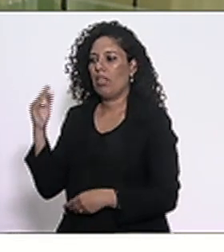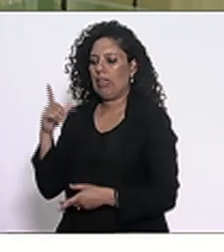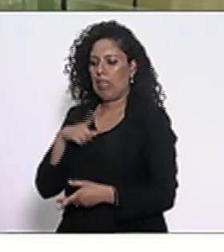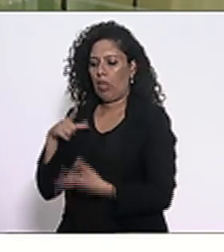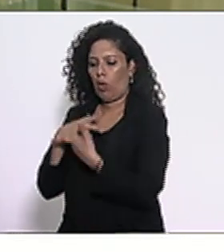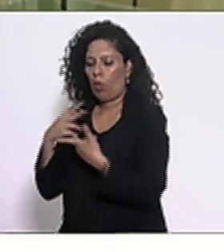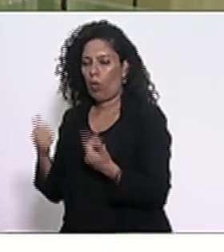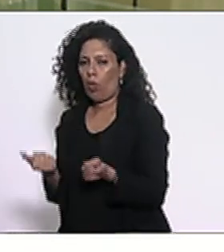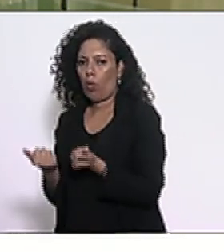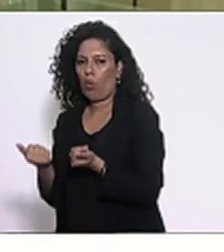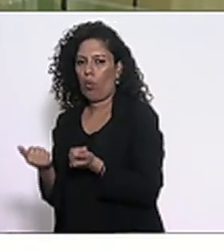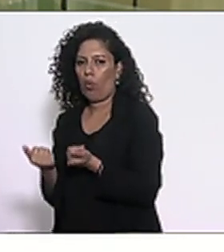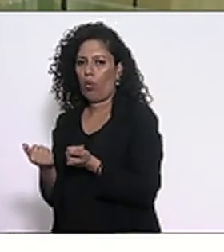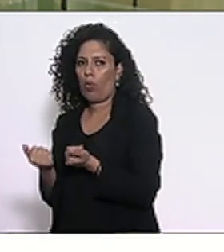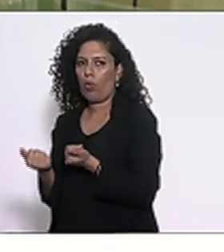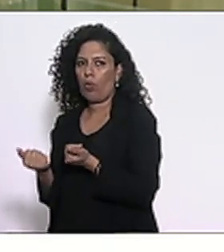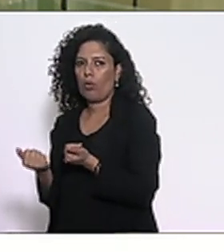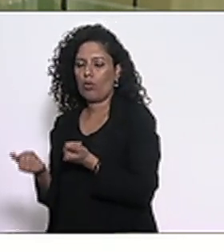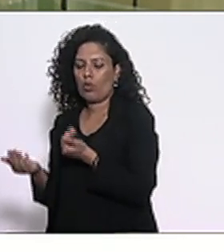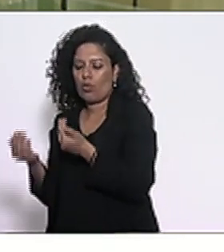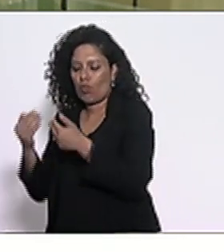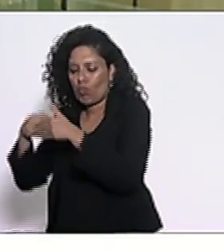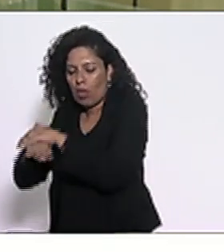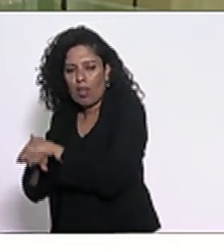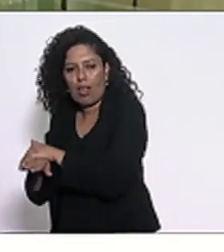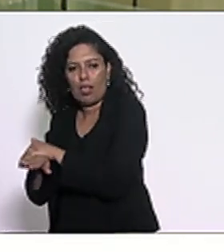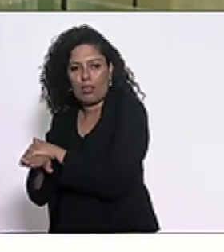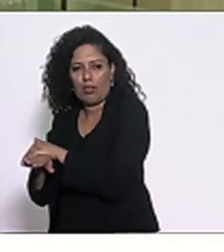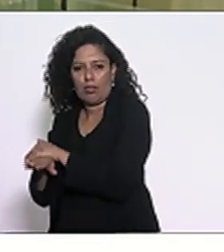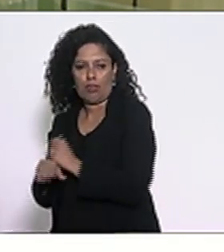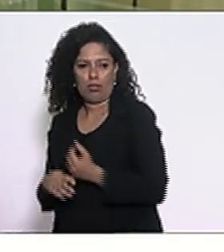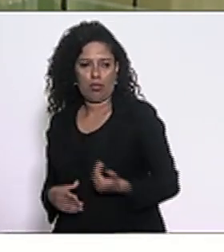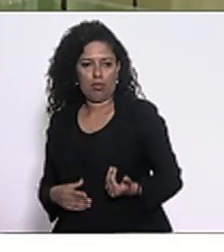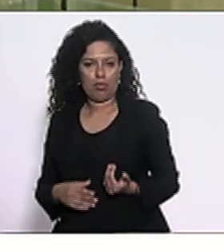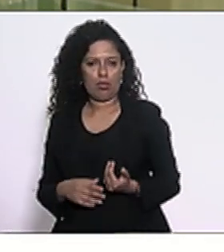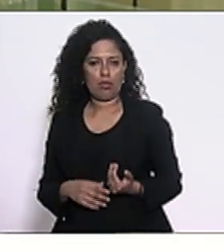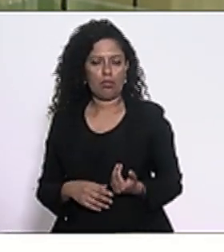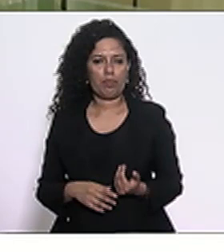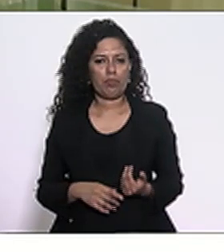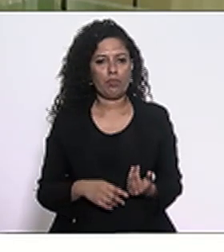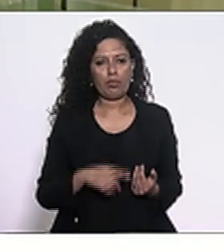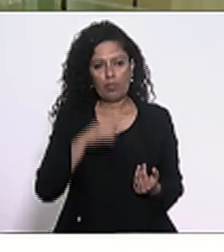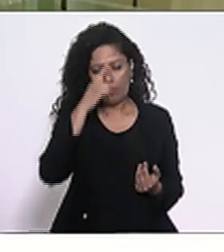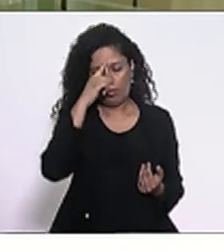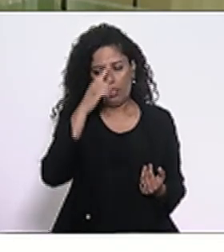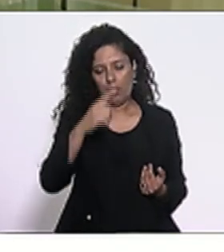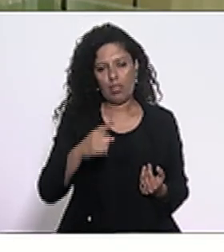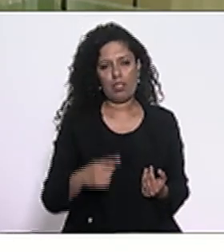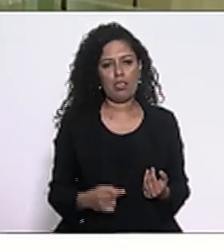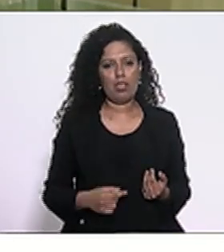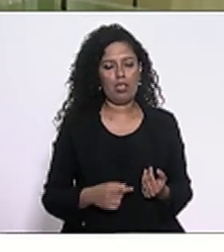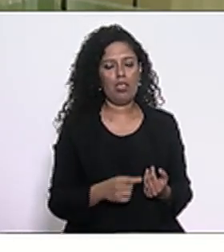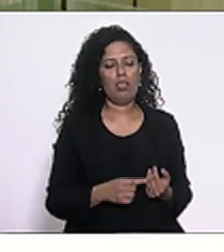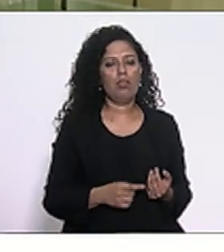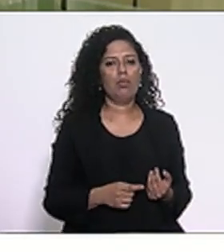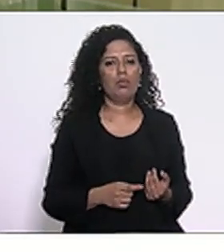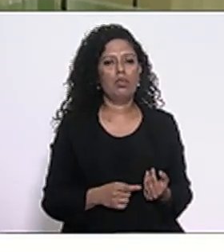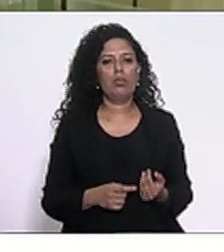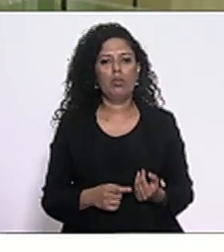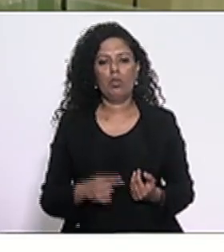dados dos servidores públicos, né? Inclusive, eu lembro até alguns anos atrás que a rede Medusa, não sei se ainda